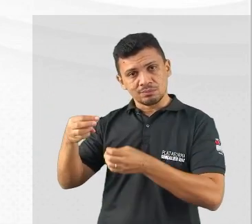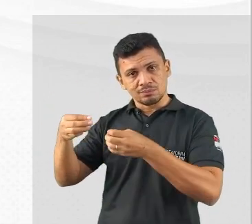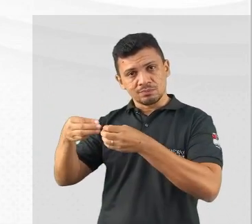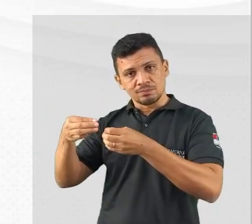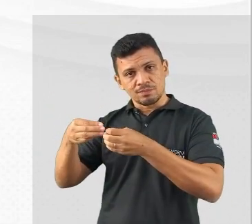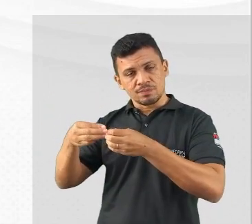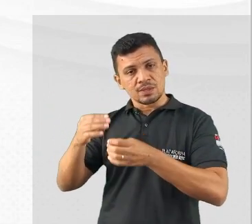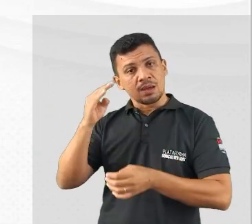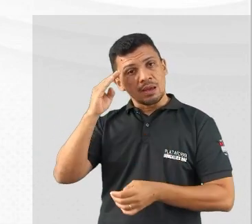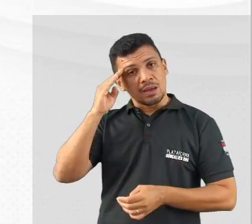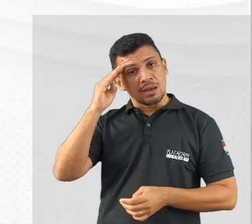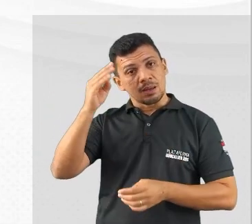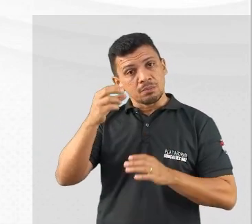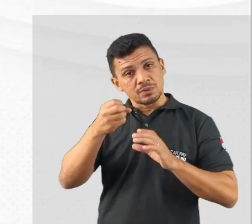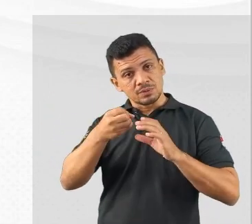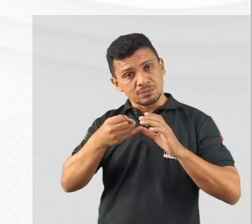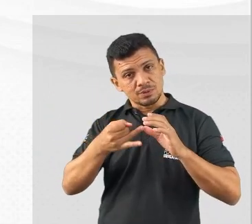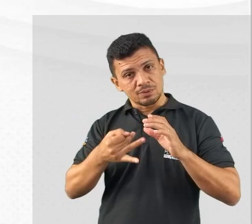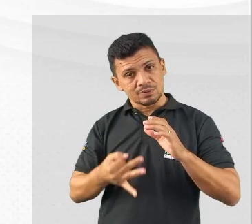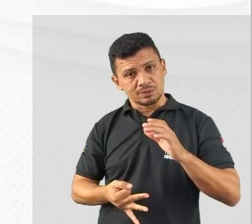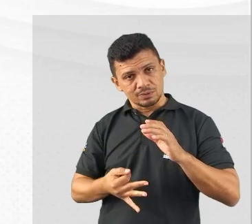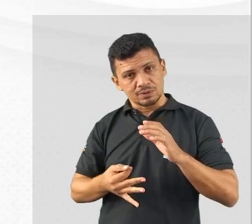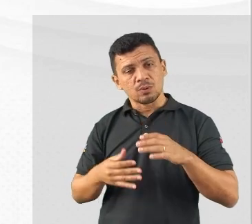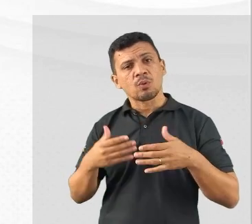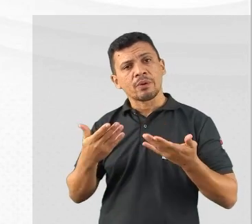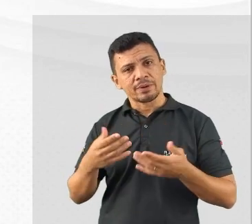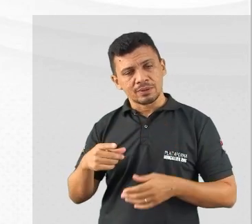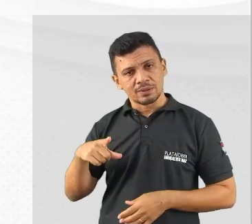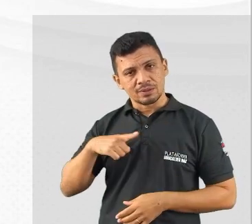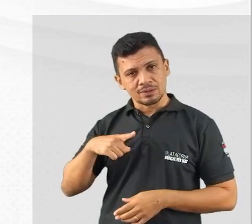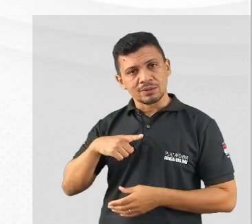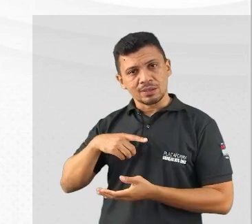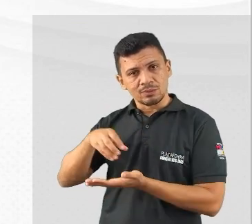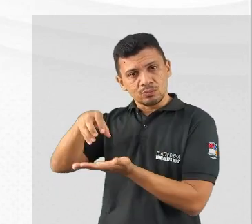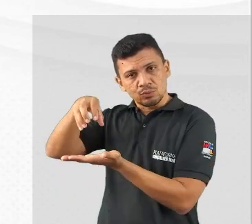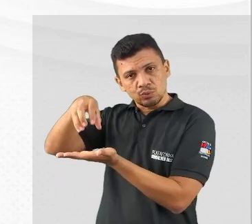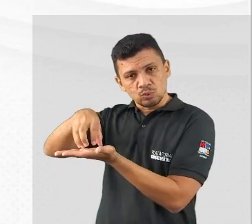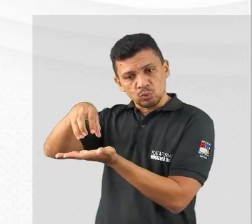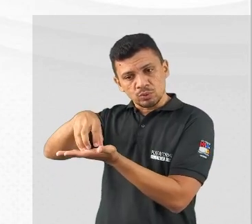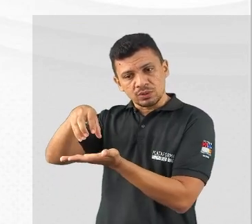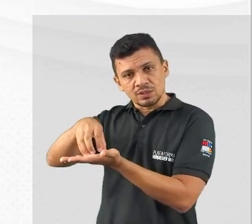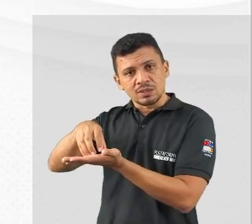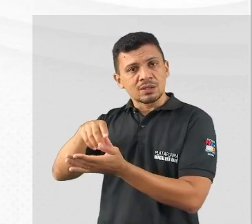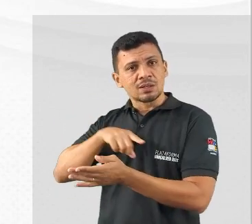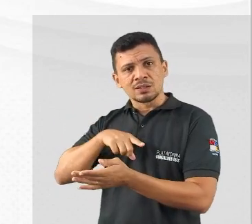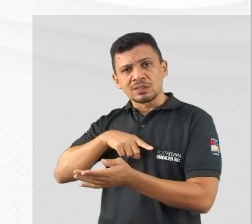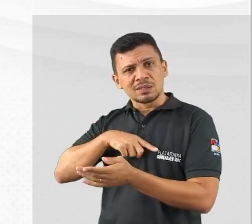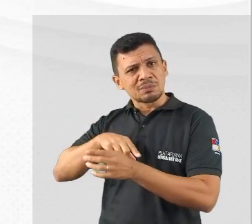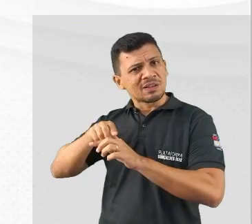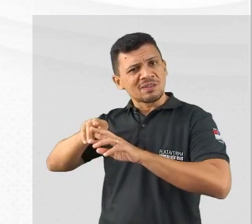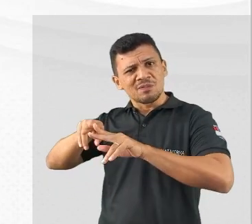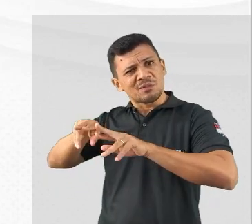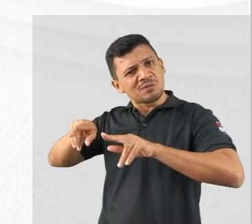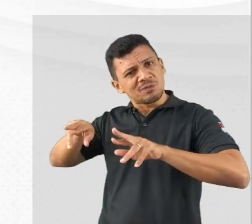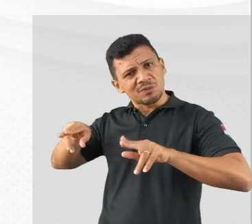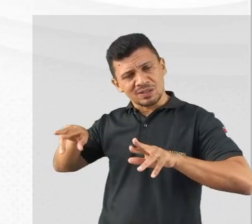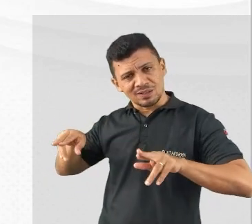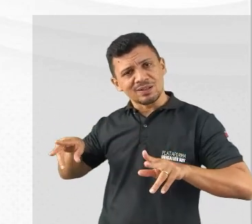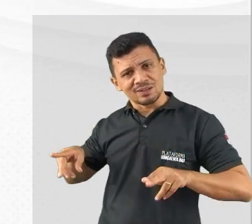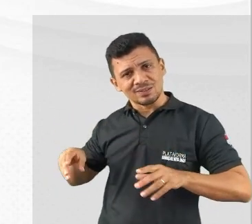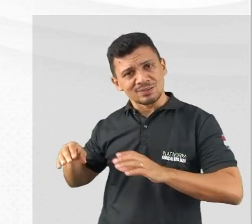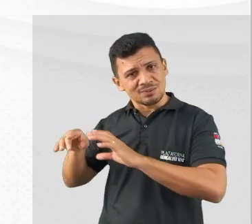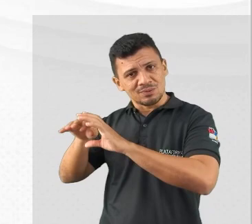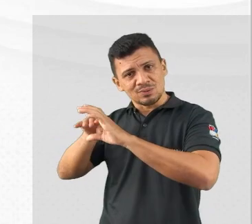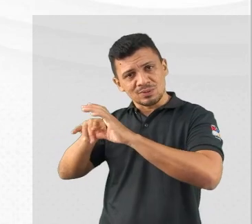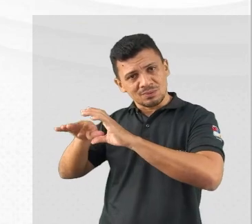e diferenciação da célula eucariótica é a presença de um núcleo e de muitas organelas citoplasmáticas.